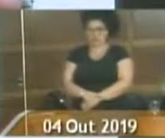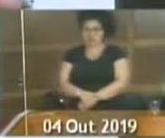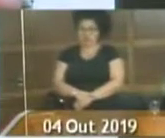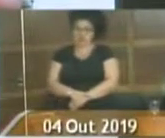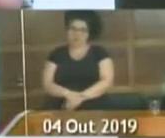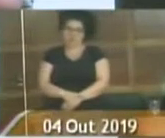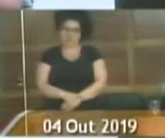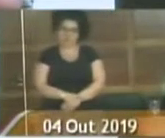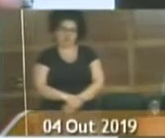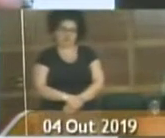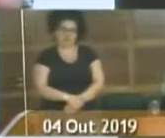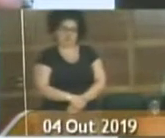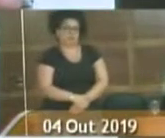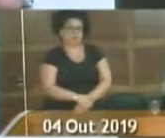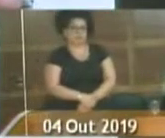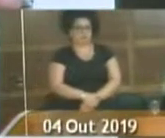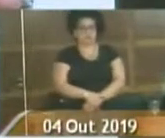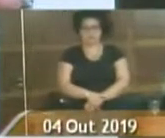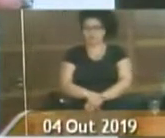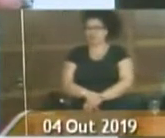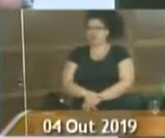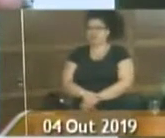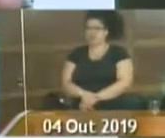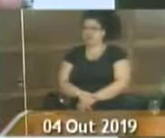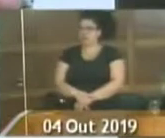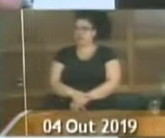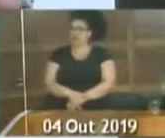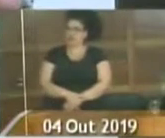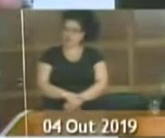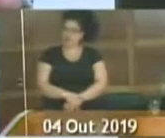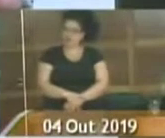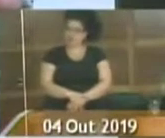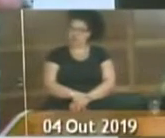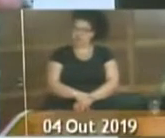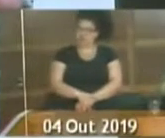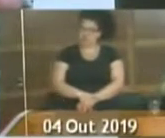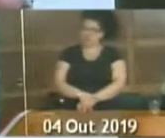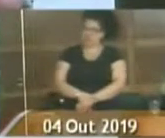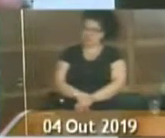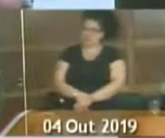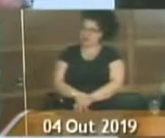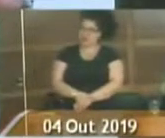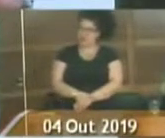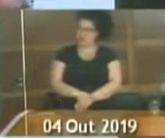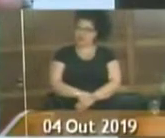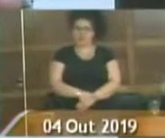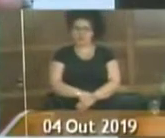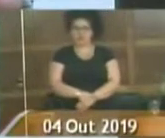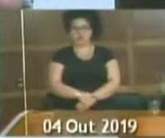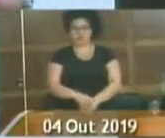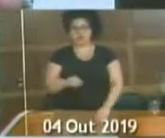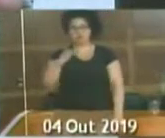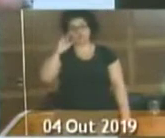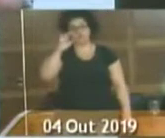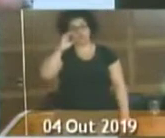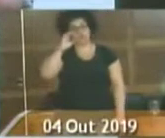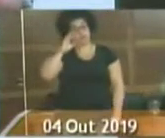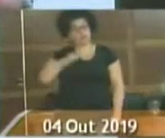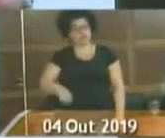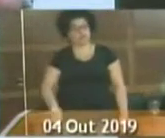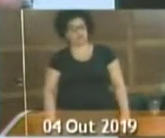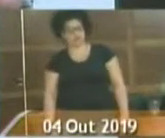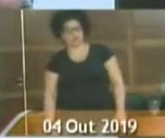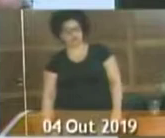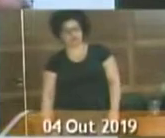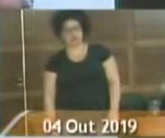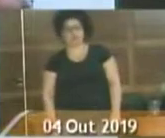Essa alternativa também, mas só para passear, tá? O cachorrinho não pode ficar de sapato o dia inteiro, tá bom? Sabe por